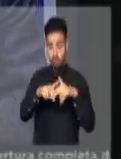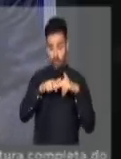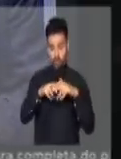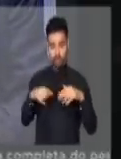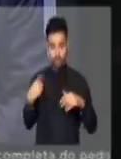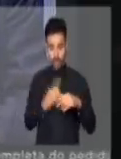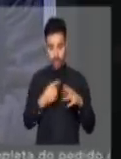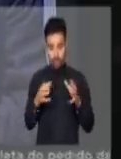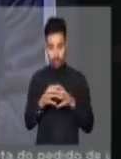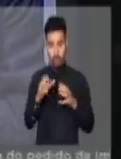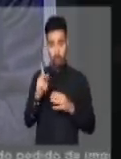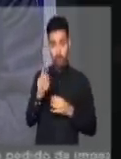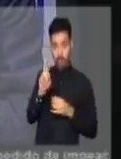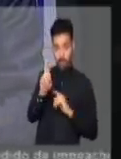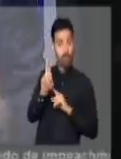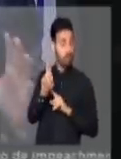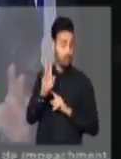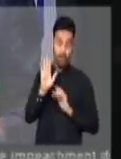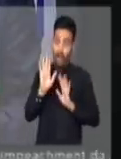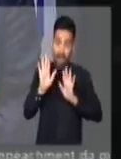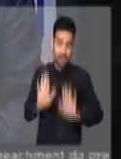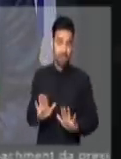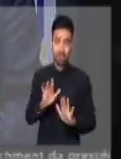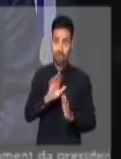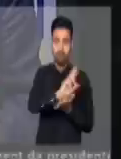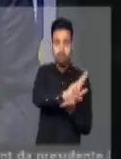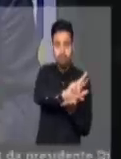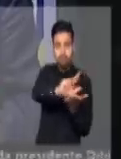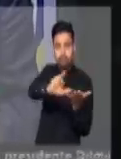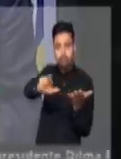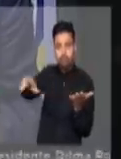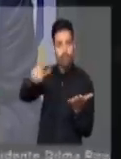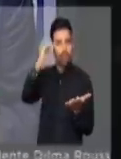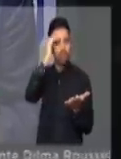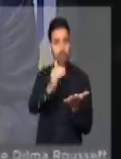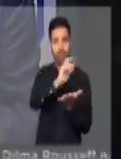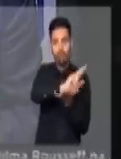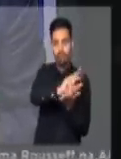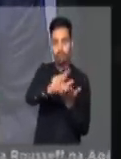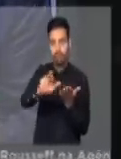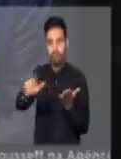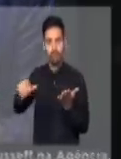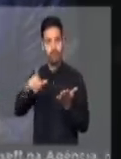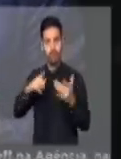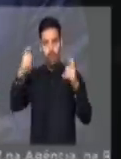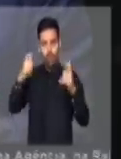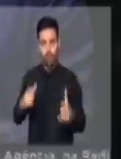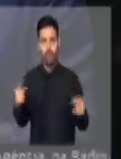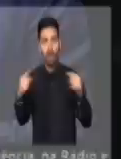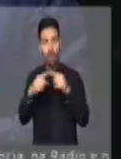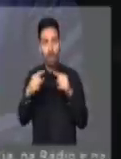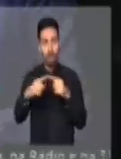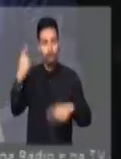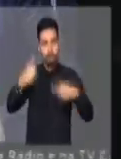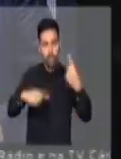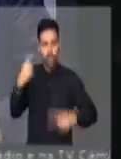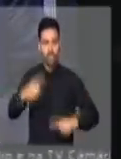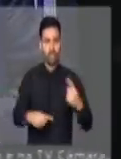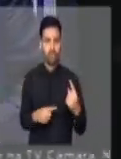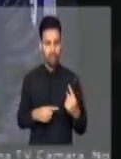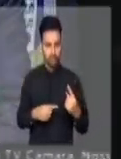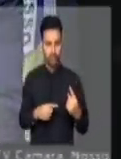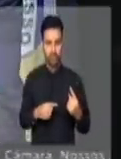República é de natureza plural, ampla e irrestrita, um espaço de militância política cujo